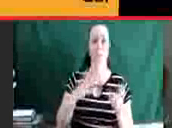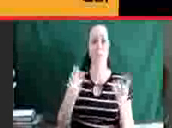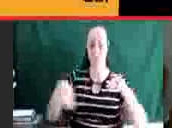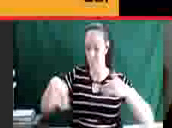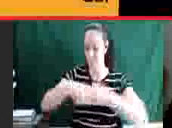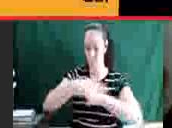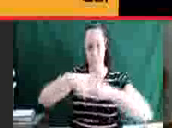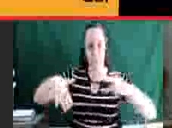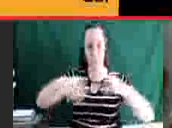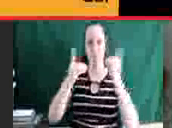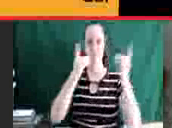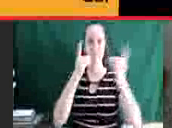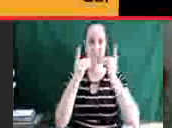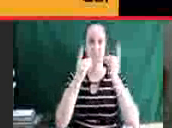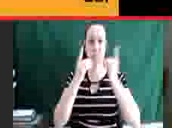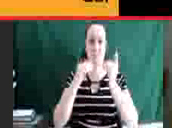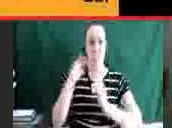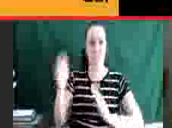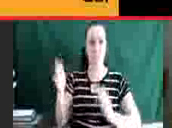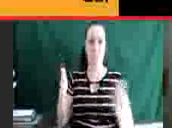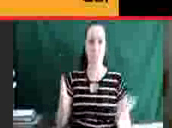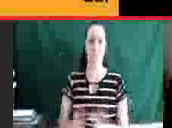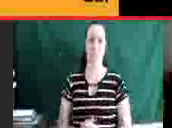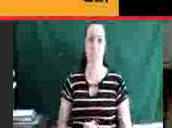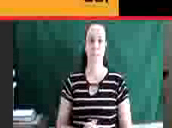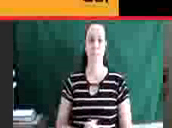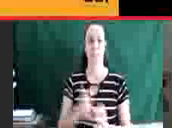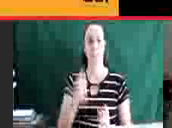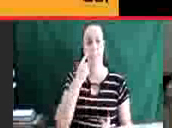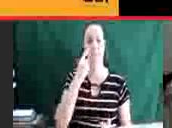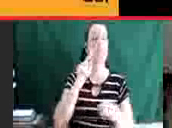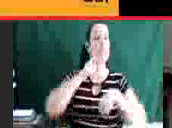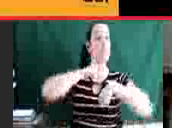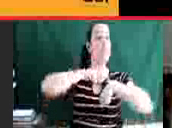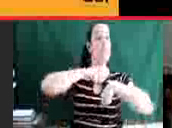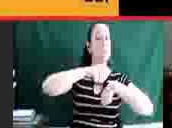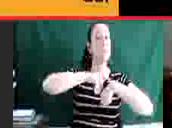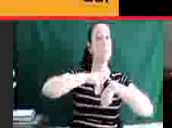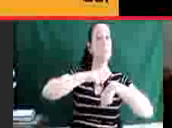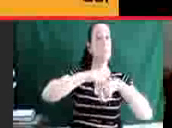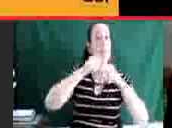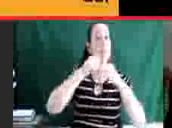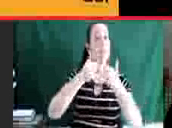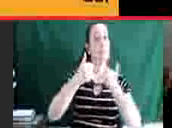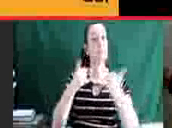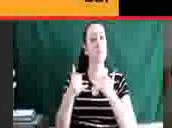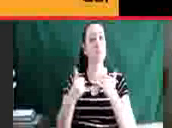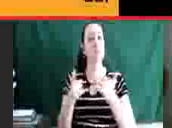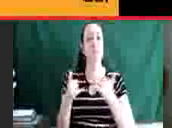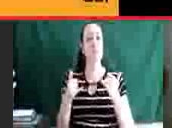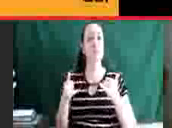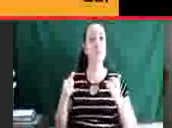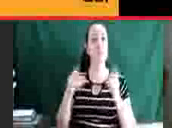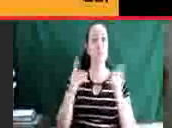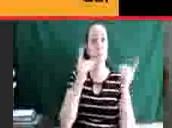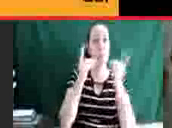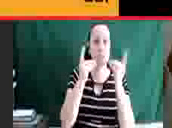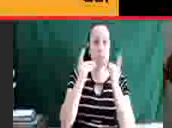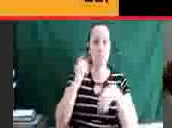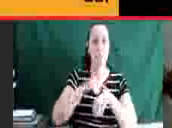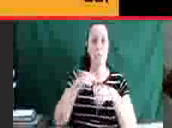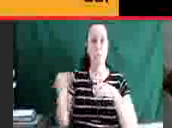saber os endereços numéricos, os IPs, de cada site que você acessa ou de cada pessoa para quem você envia um e-mail. Essa é a terceira parte do vídeo,